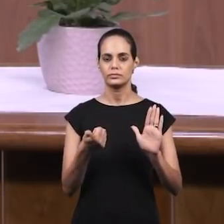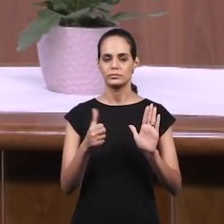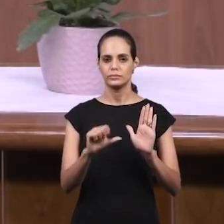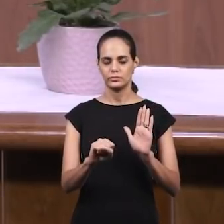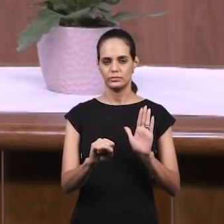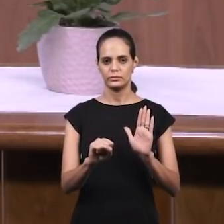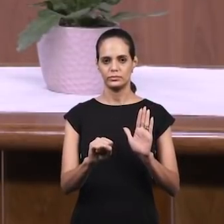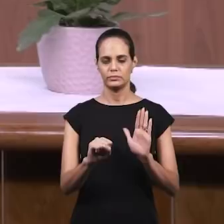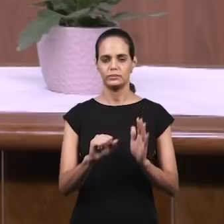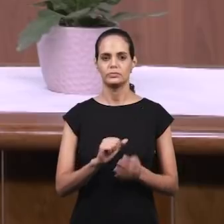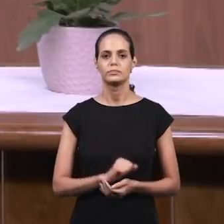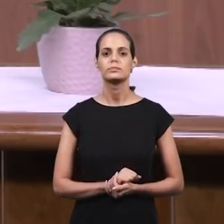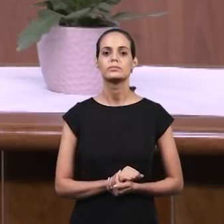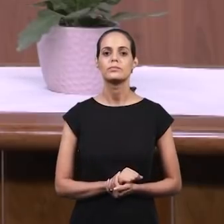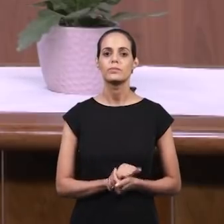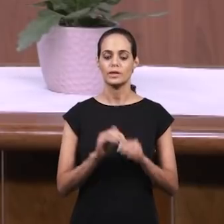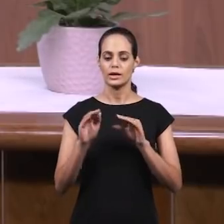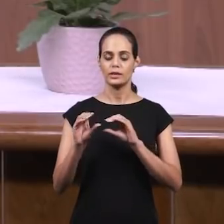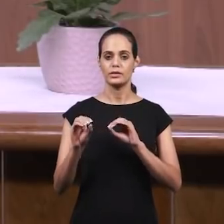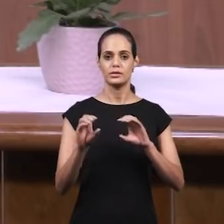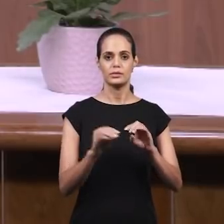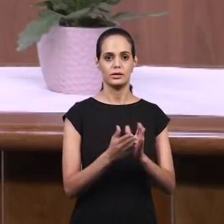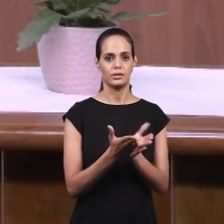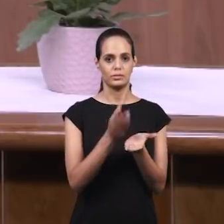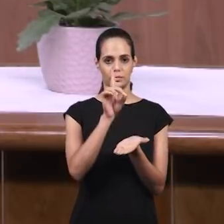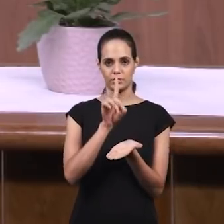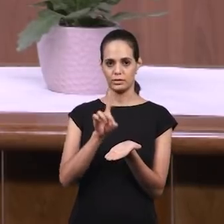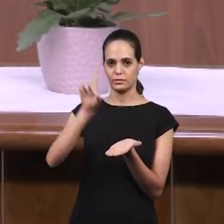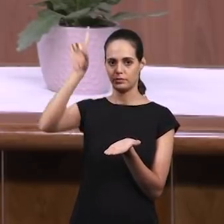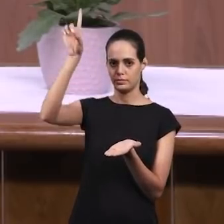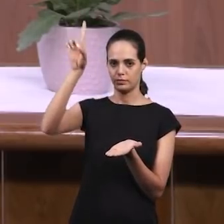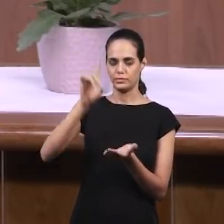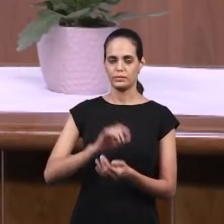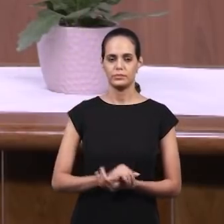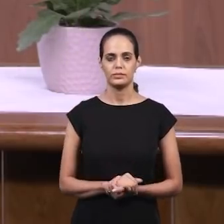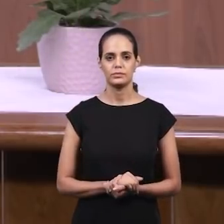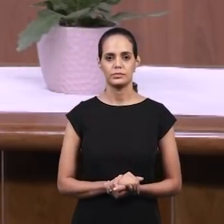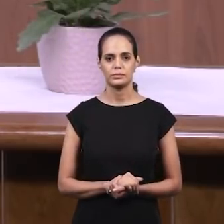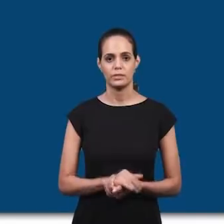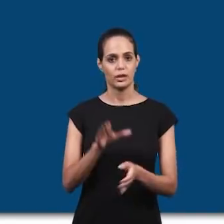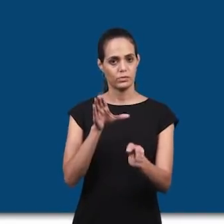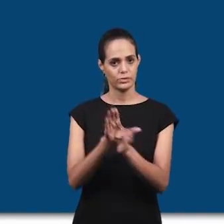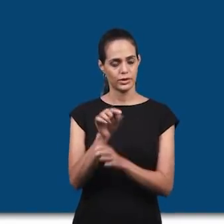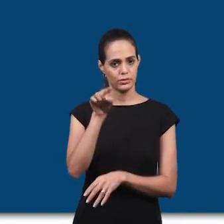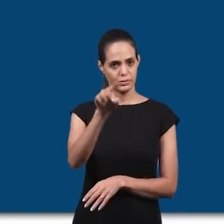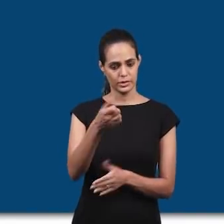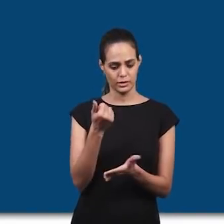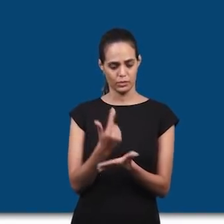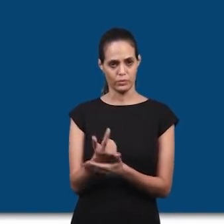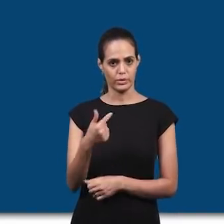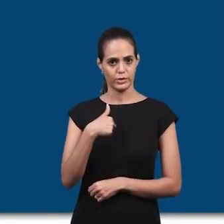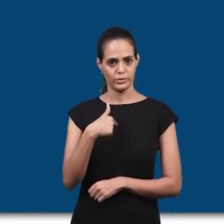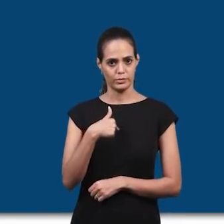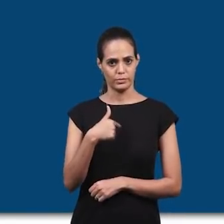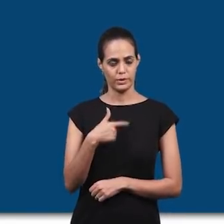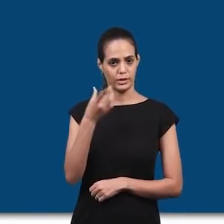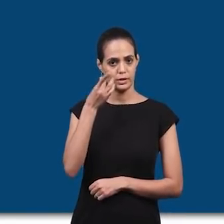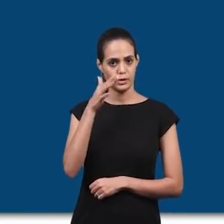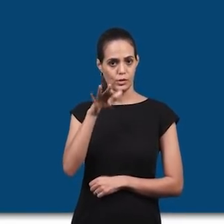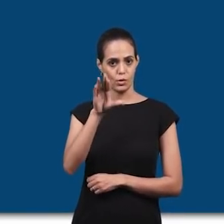no verso 18, nos ensina a palavra do Senhor. Aconselho-te que de